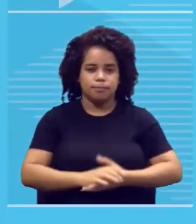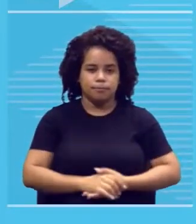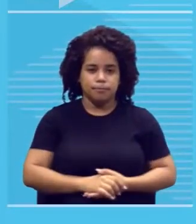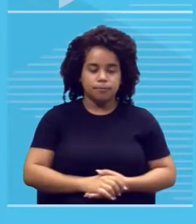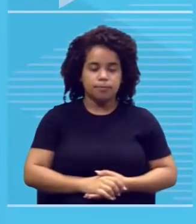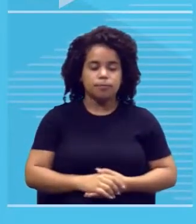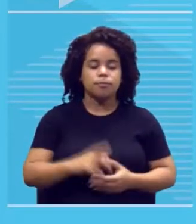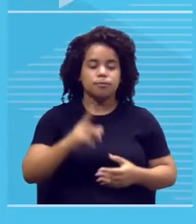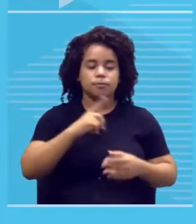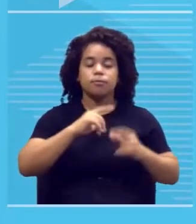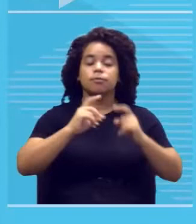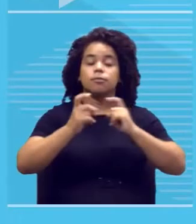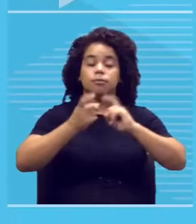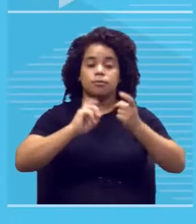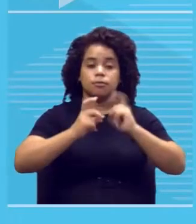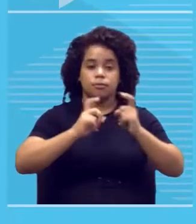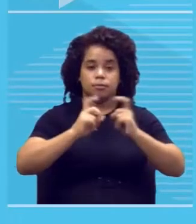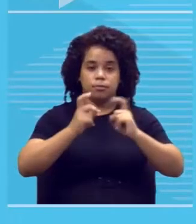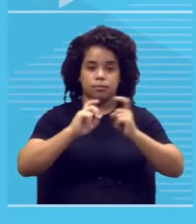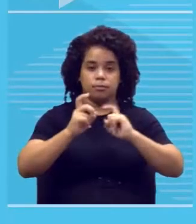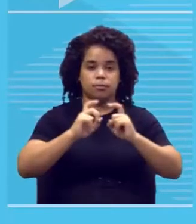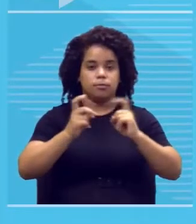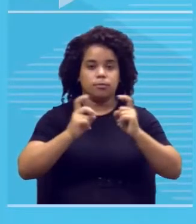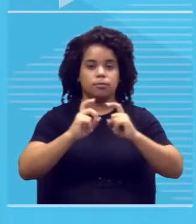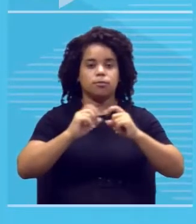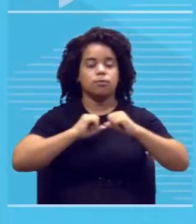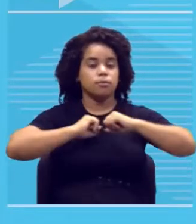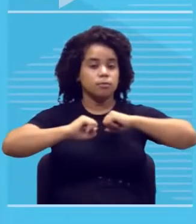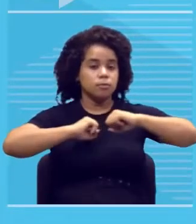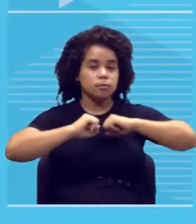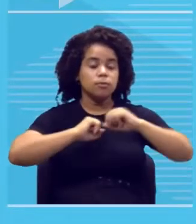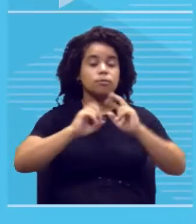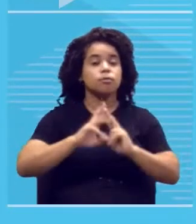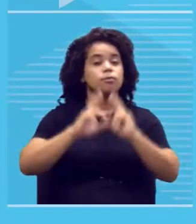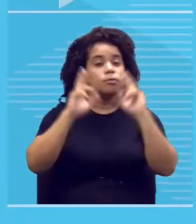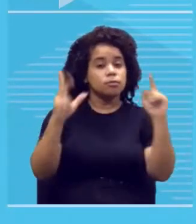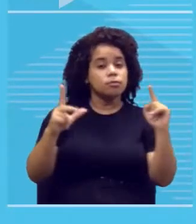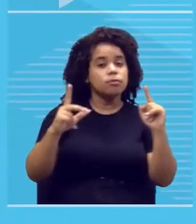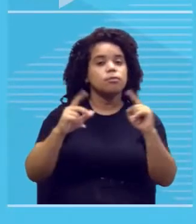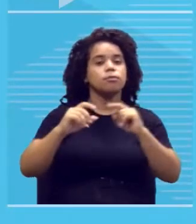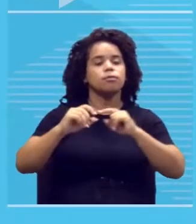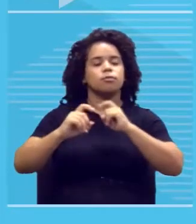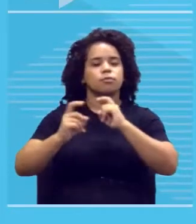construir um debate e um debate é aquele diferente de discussão